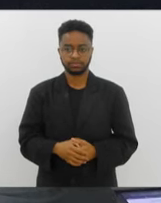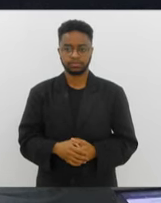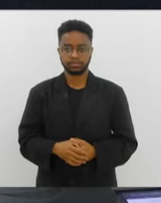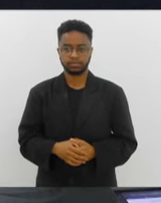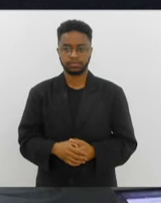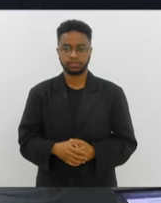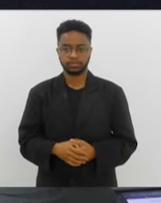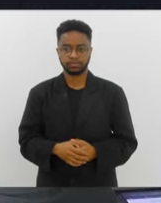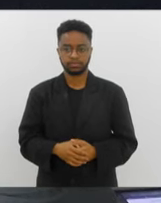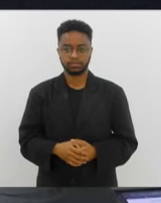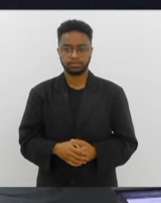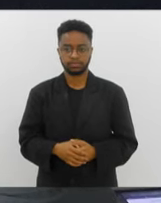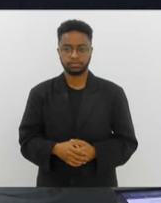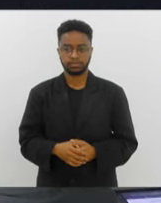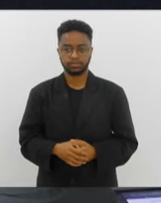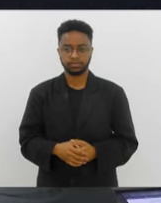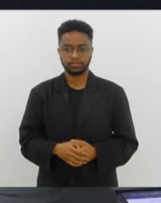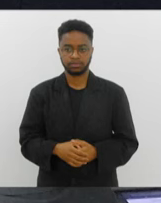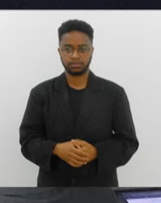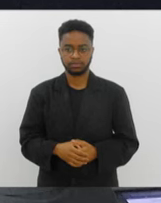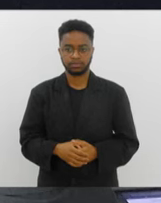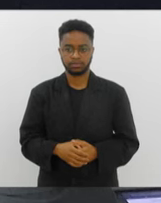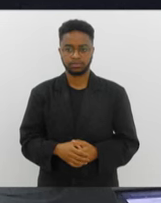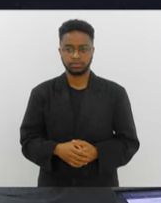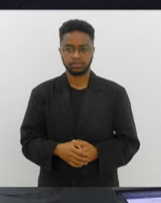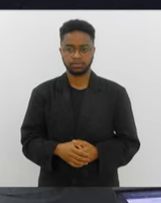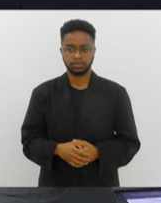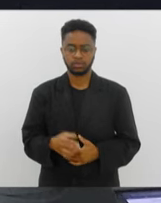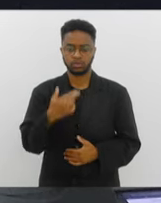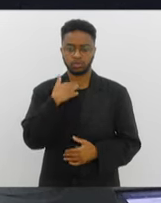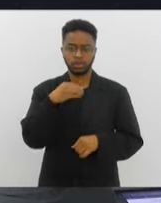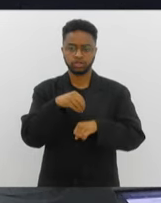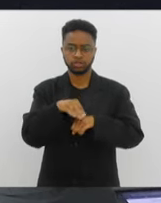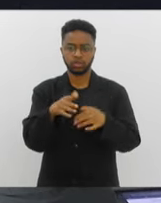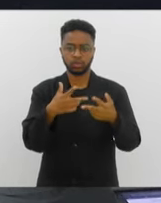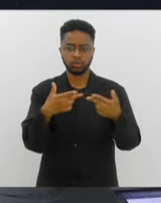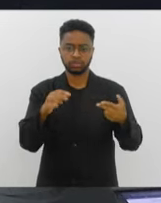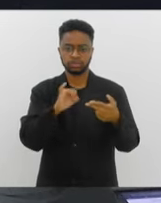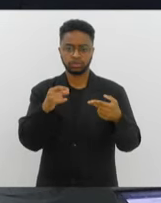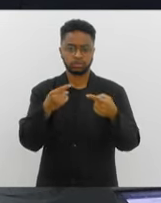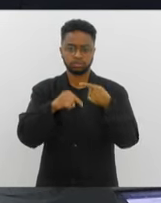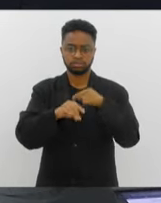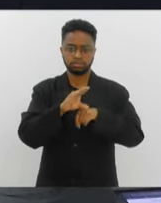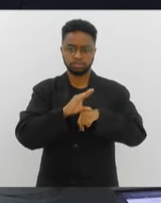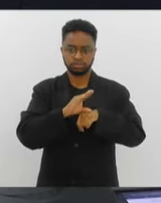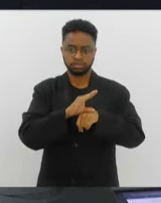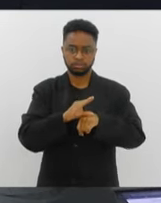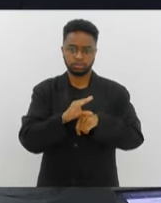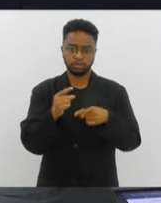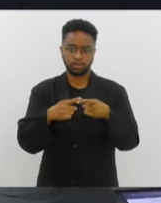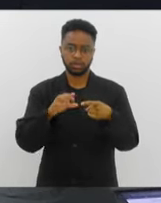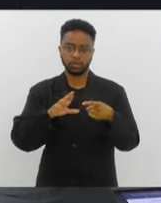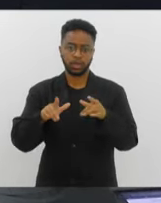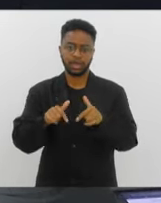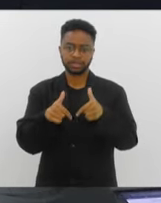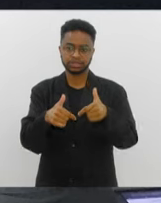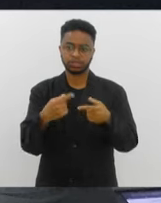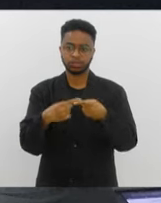Mudou o voto pela inconstitucionalidade. Talvez concorde, não pode ter indicação de algo que é inconstitucional. Não é por iniciativa, entendeu? A matéria é